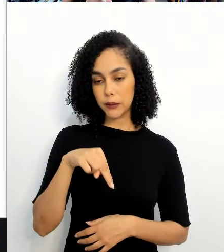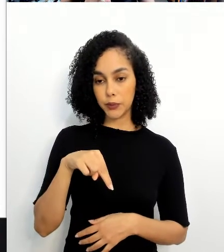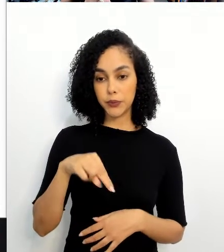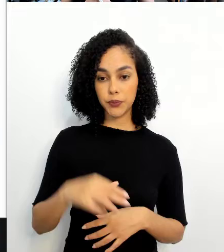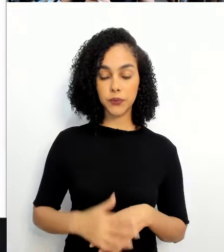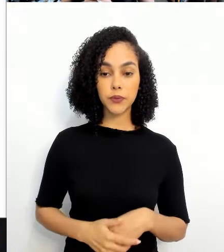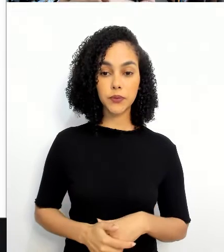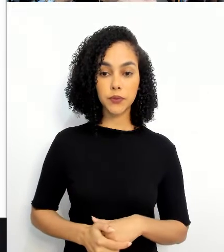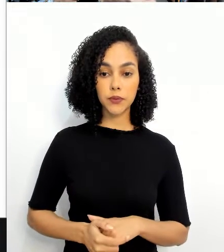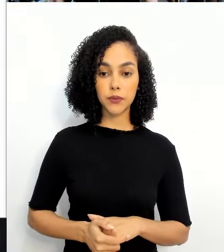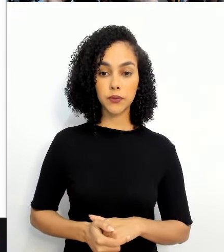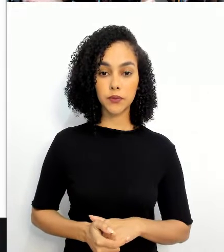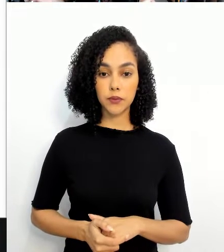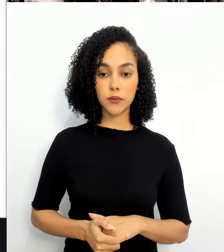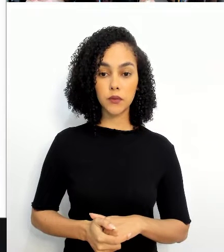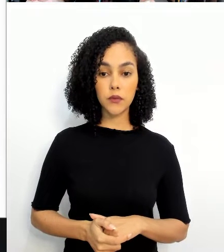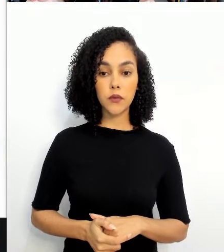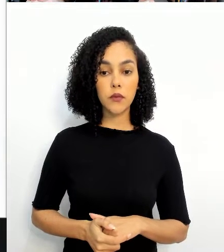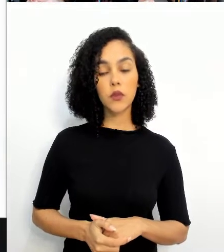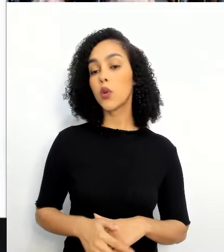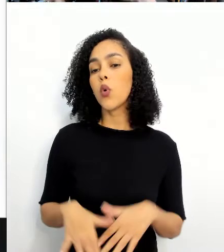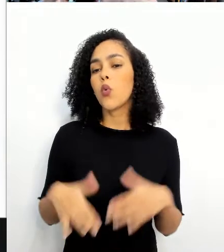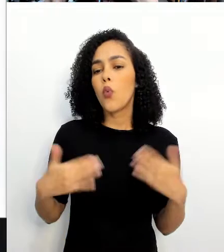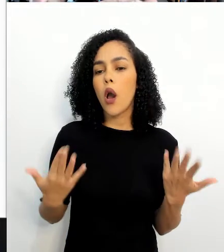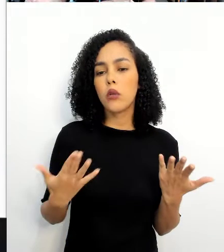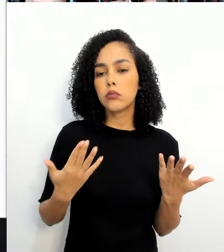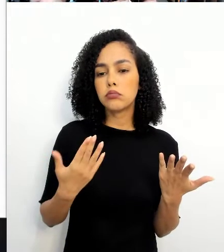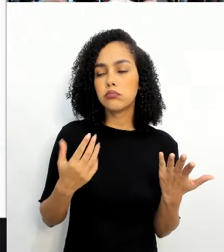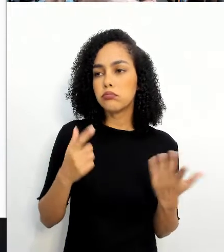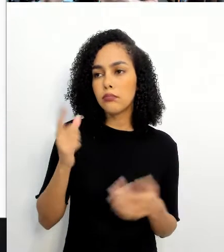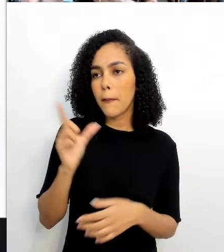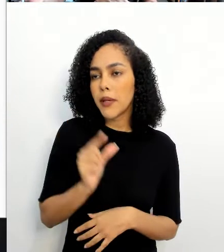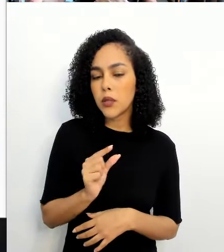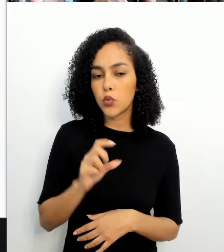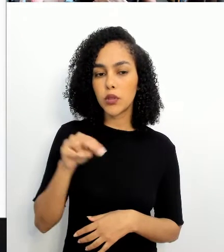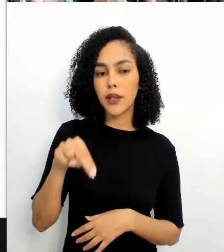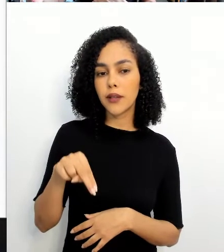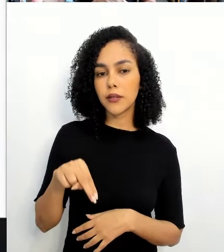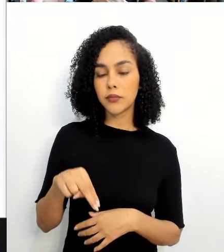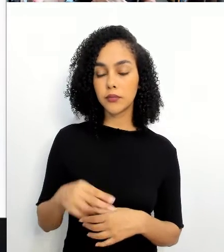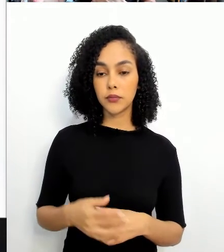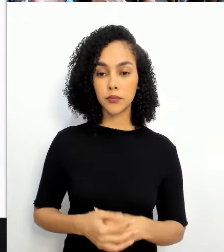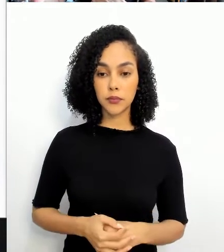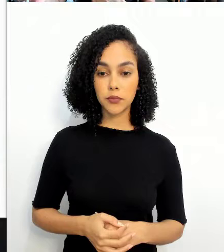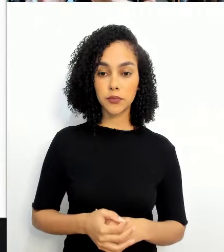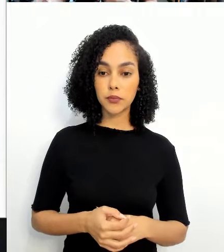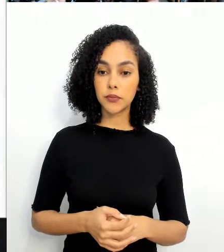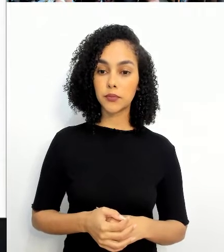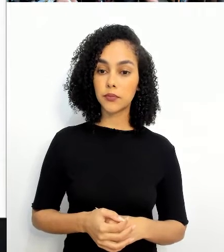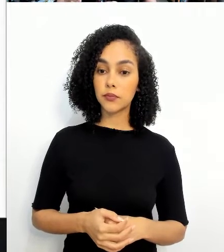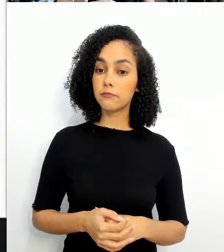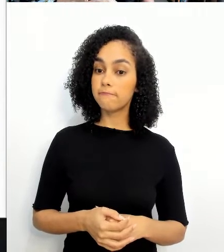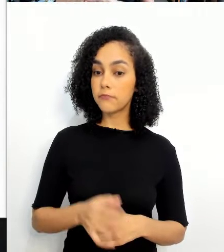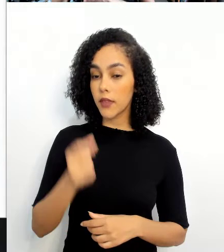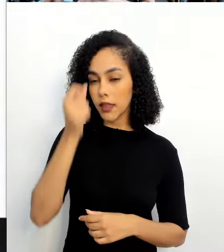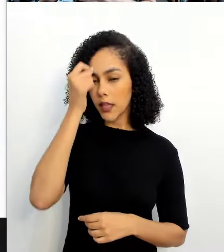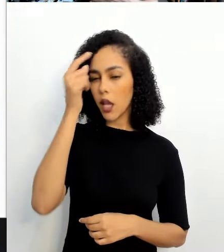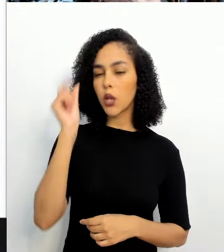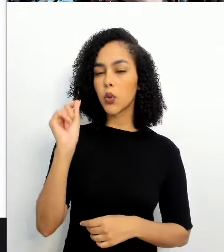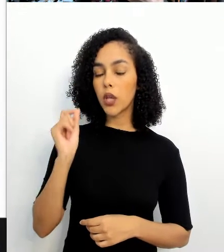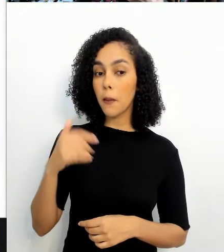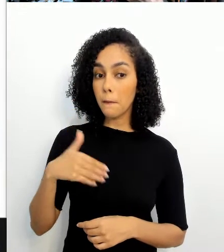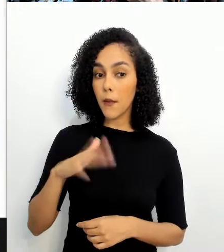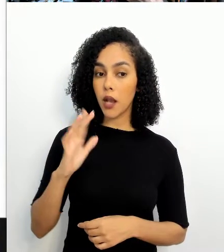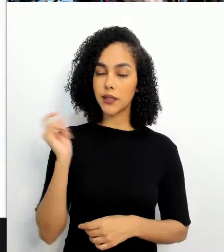N dardos, tá? Qual a quantidade mínima? Qual o valor mínimo de N para que eu supere os 90%? A ideia é, quanto